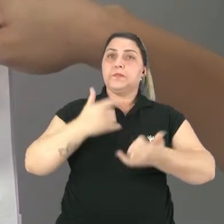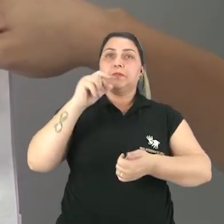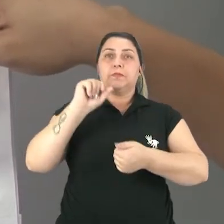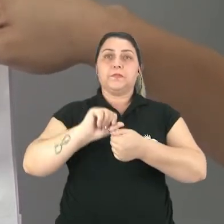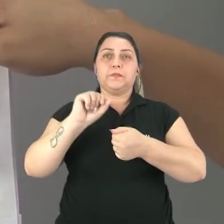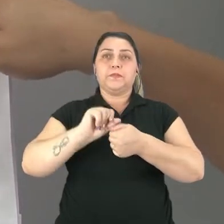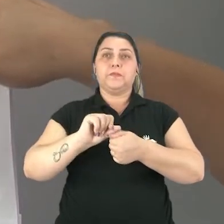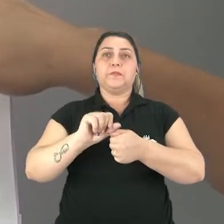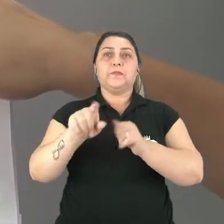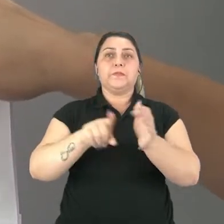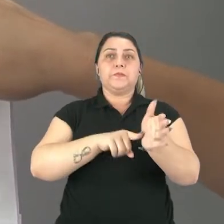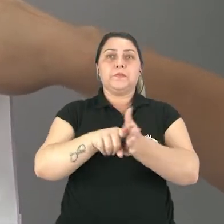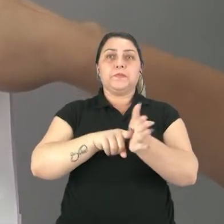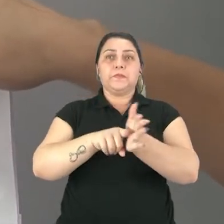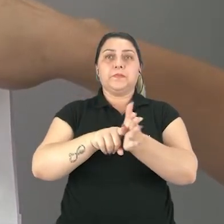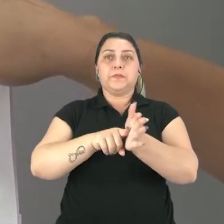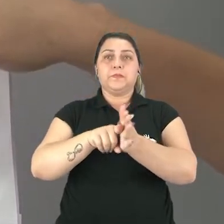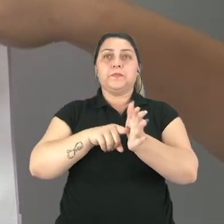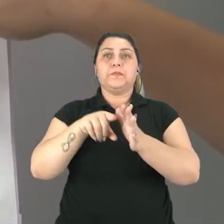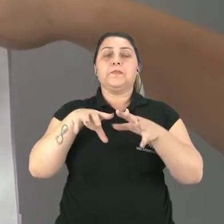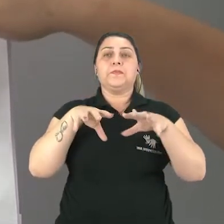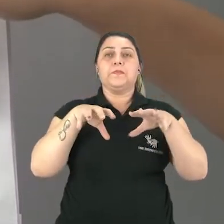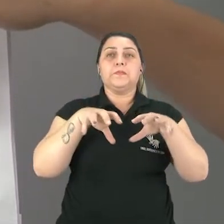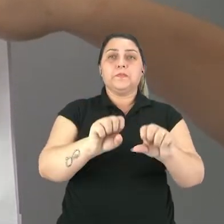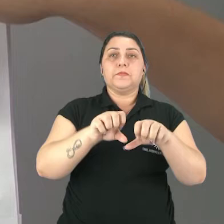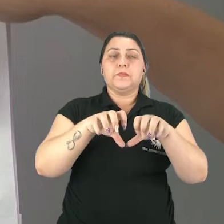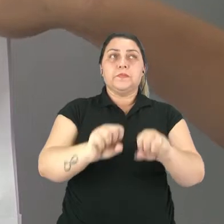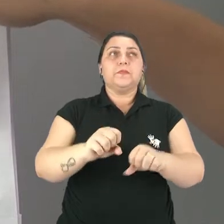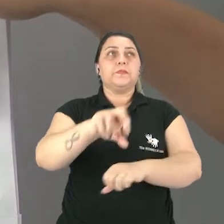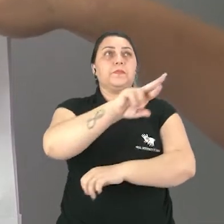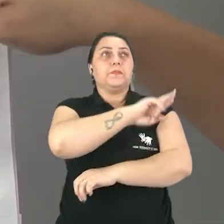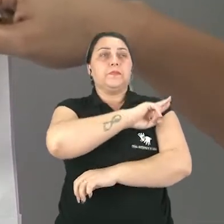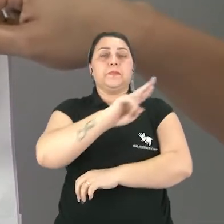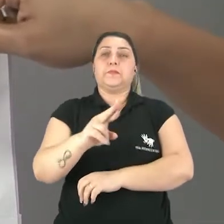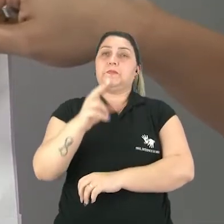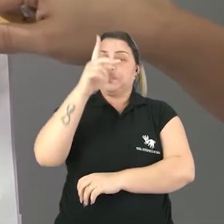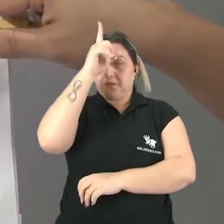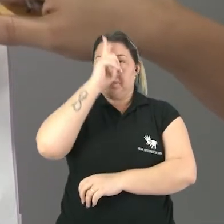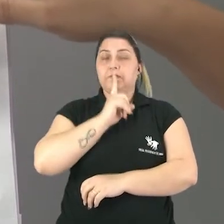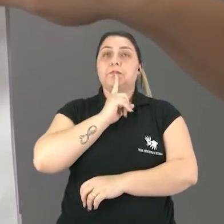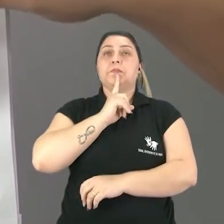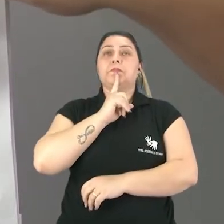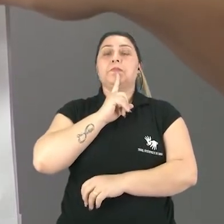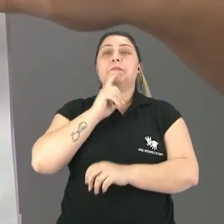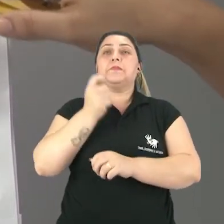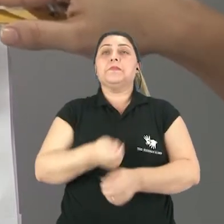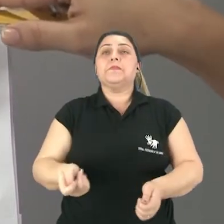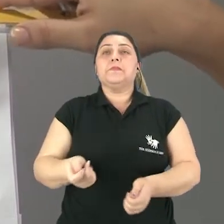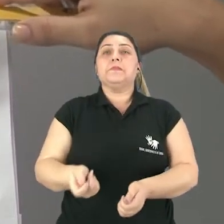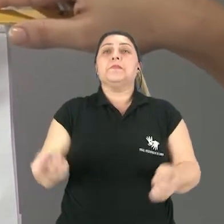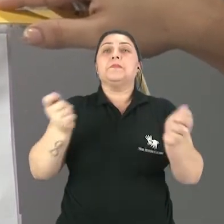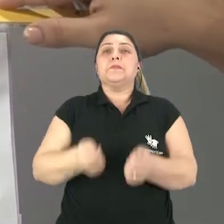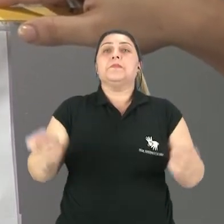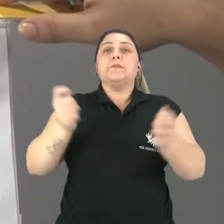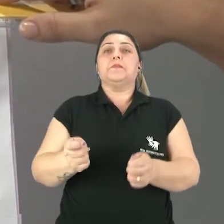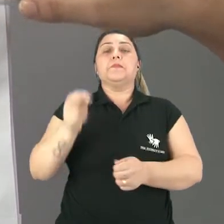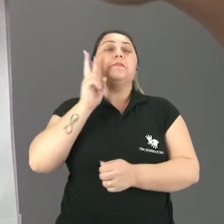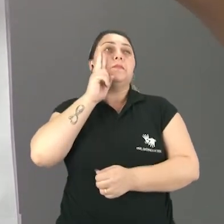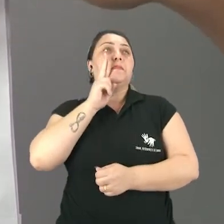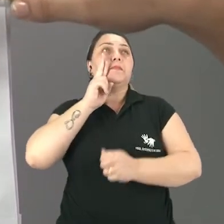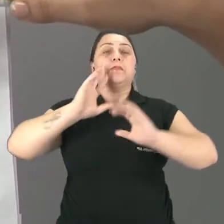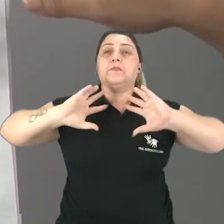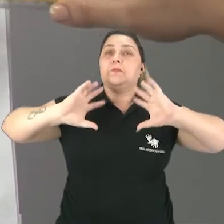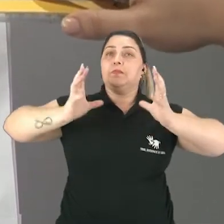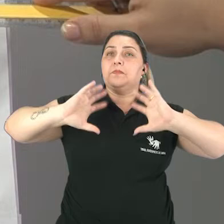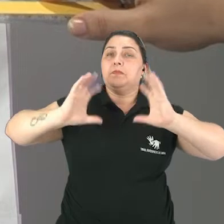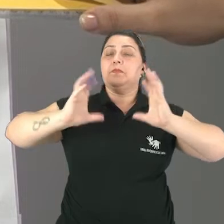fizeram parte dessa pesquisa. O pega-pega sendo representado aqui pela cor amarela, pula-corda pela cor rosa, jogar